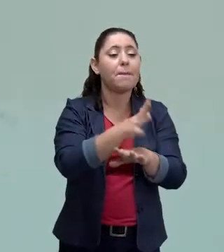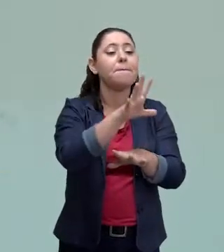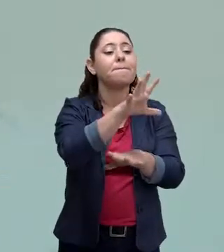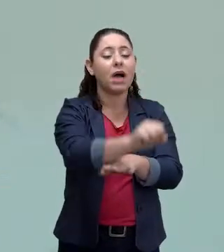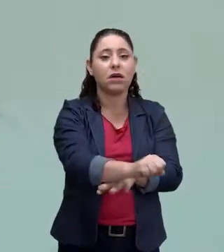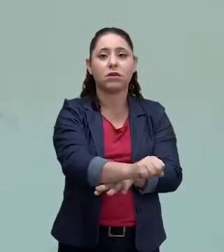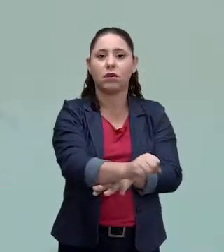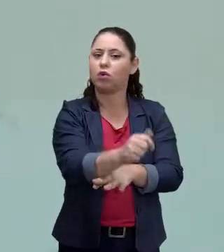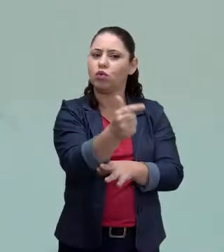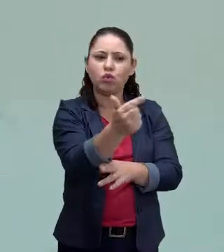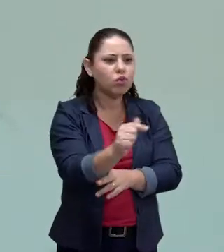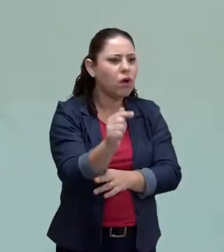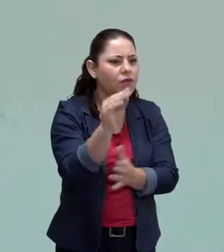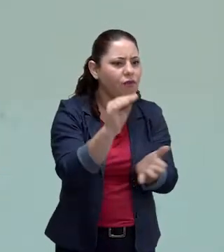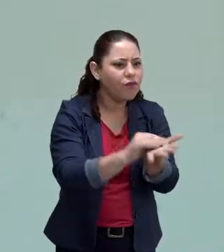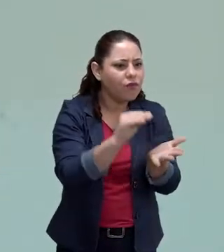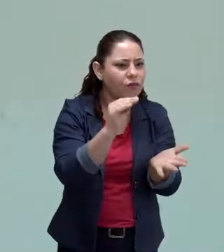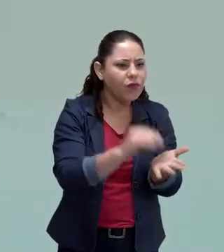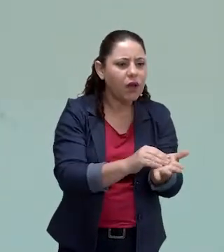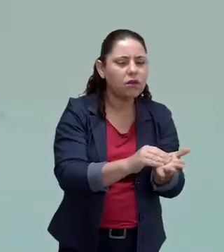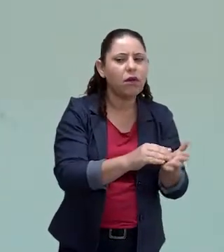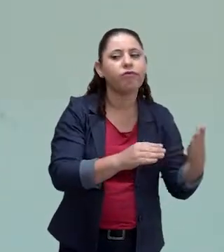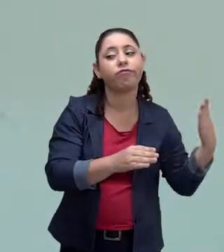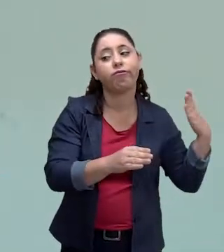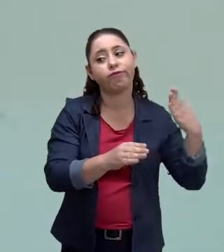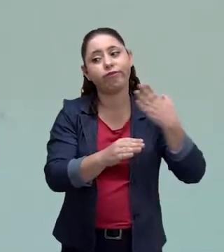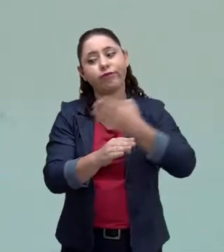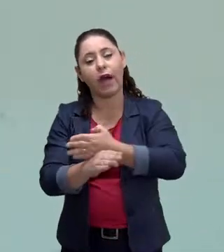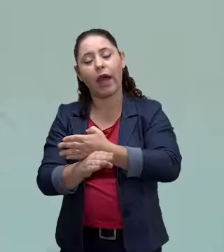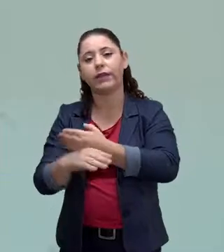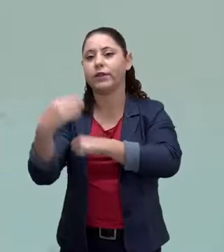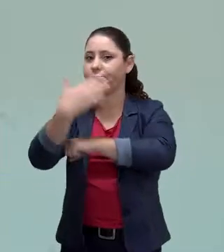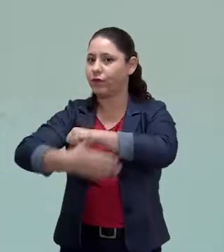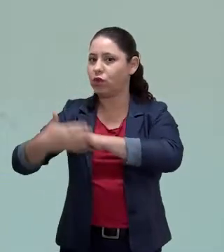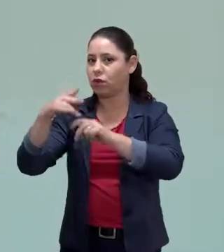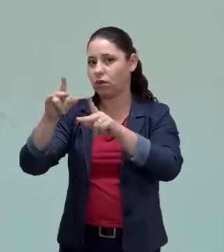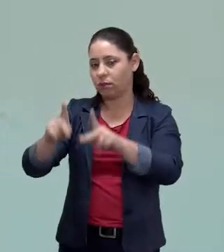essa medicação disponível, ele busca a Defensoria Pública